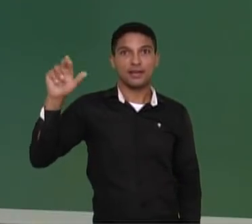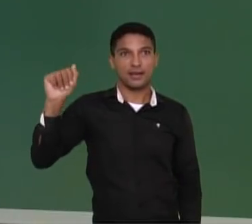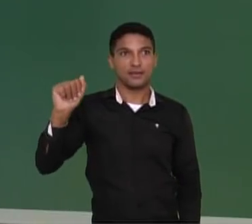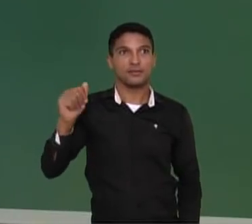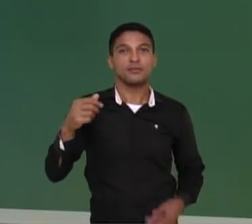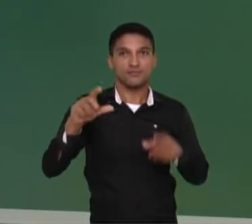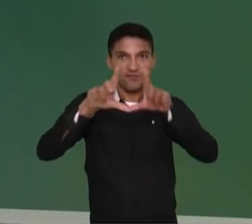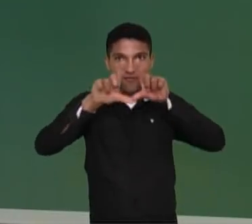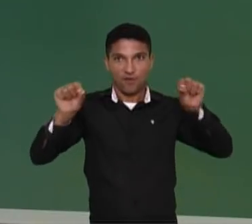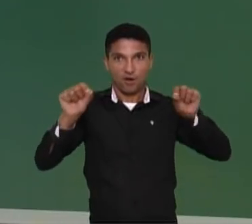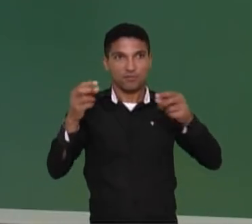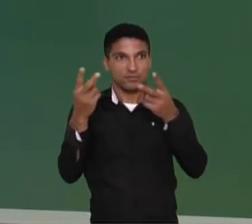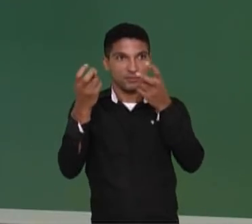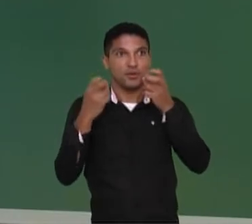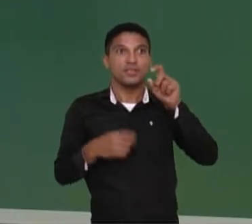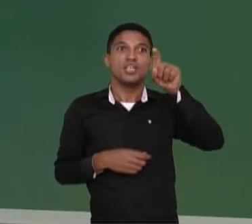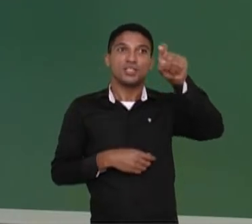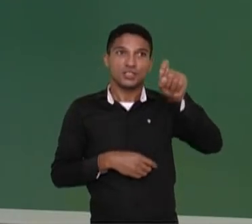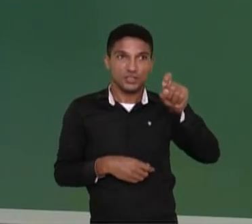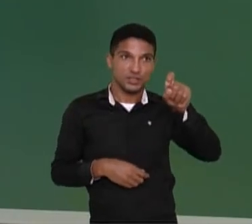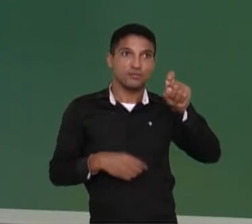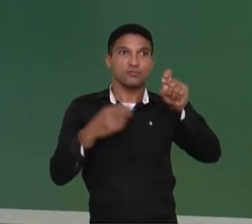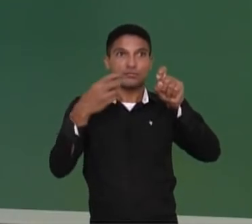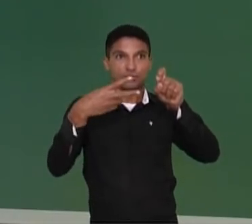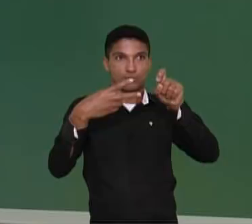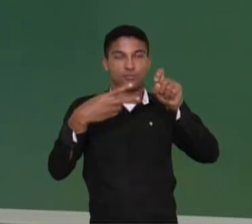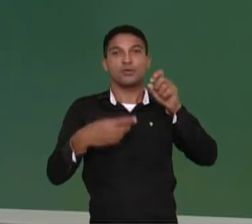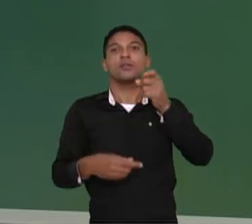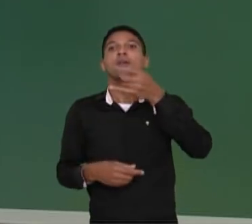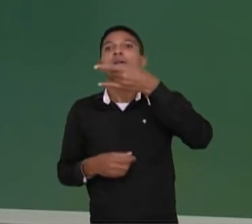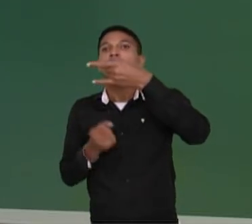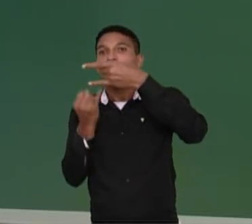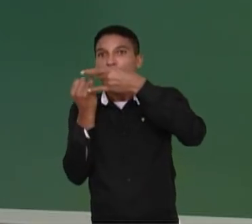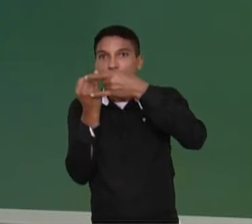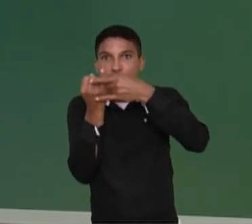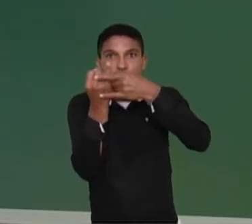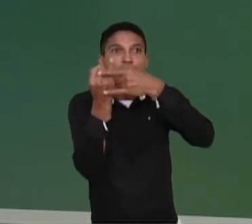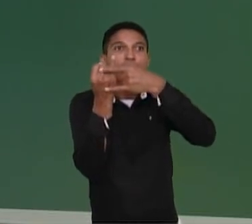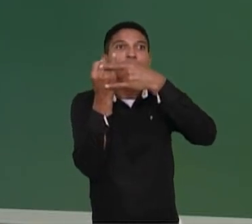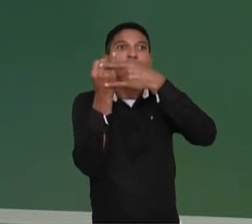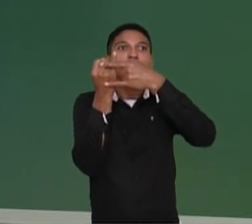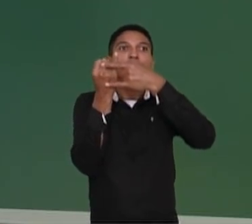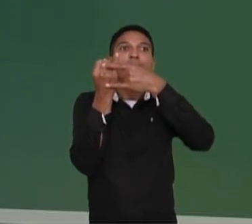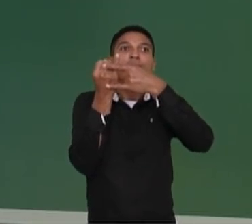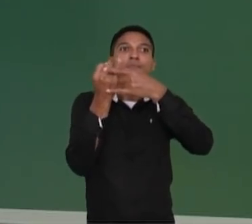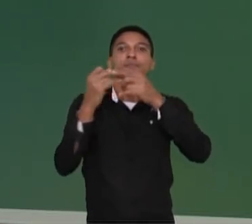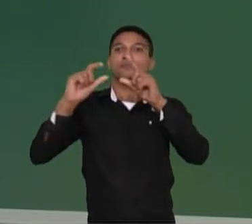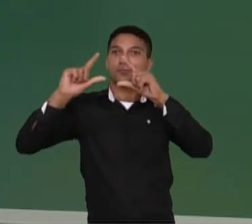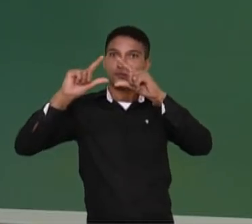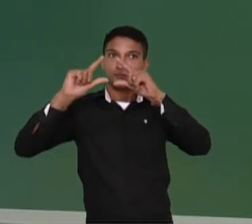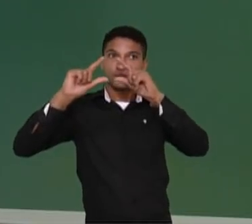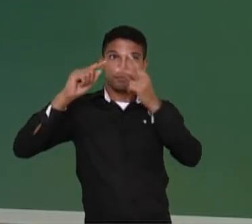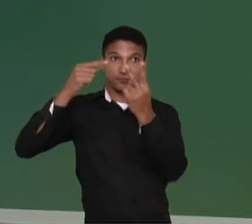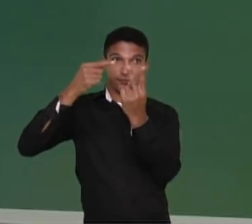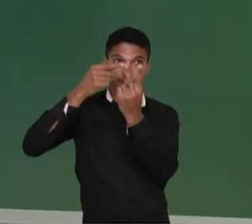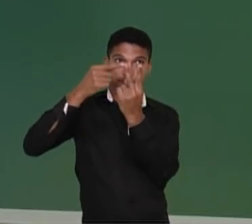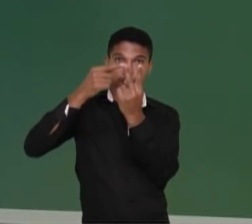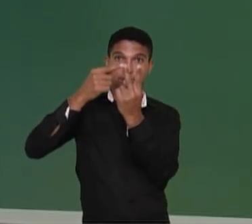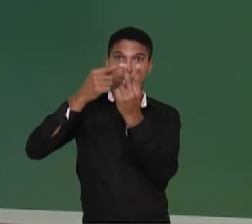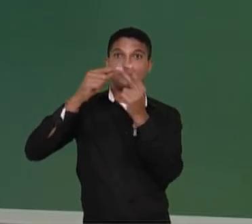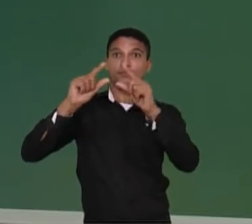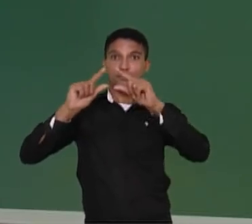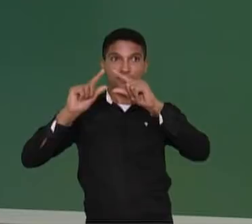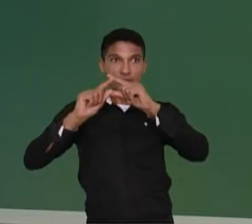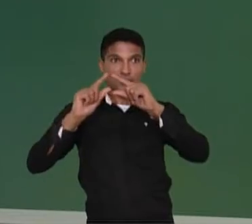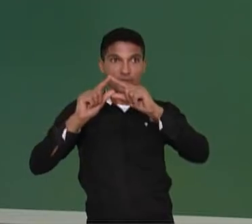Substituindo B por 2, delta por 8 e A por 1. O que eu encontro?